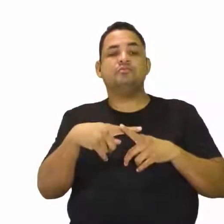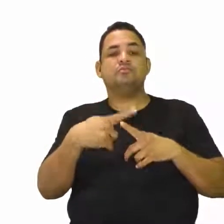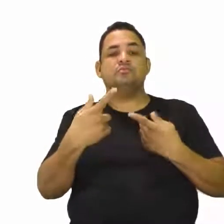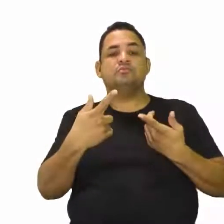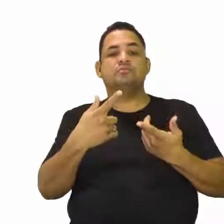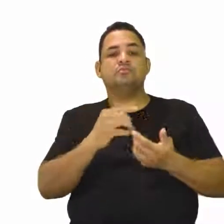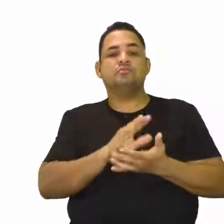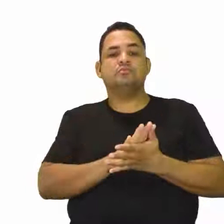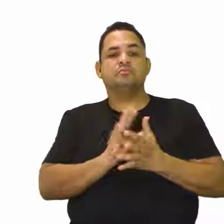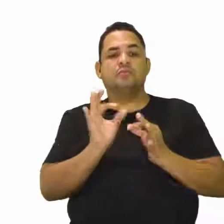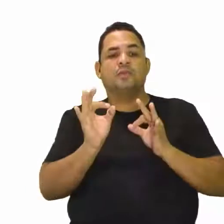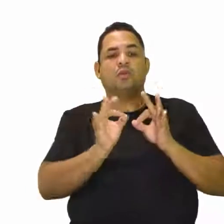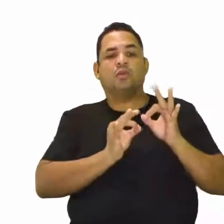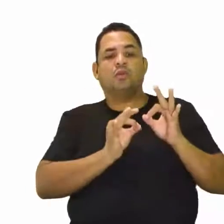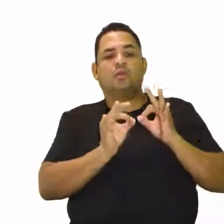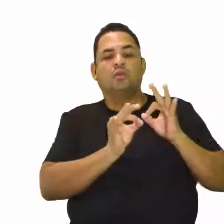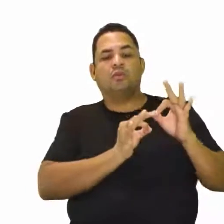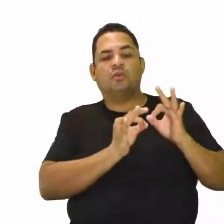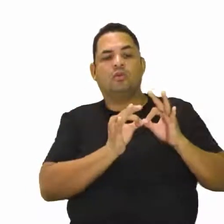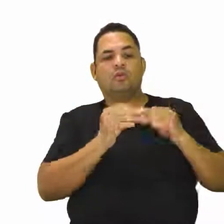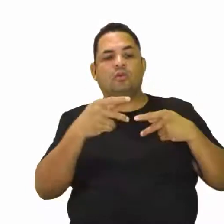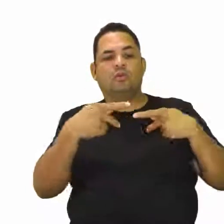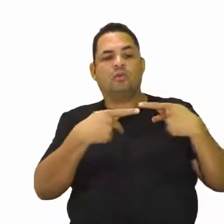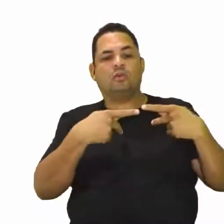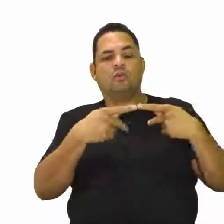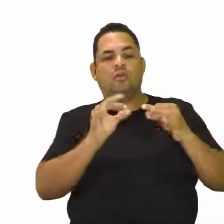Foi como foi montada